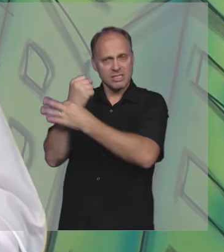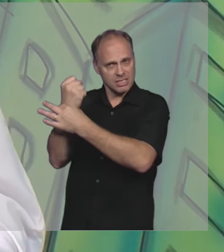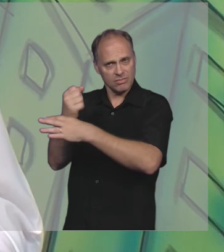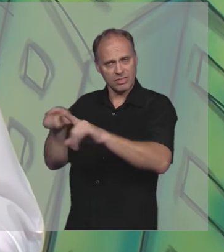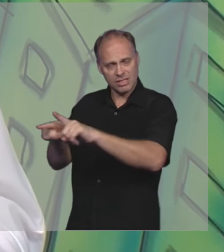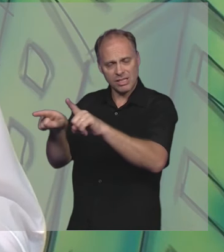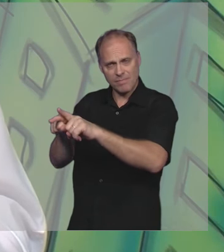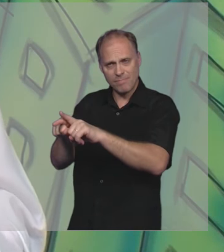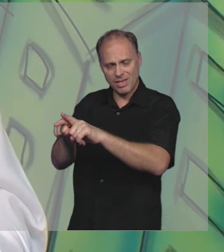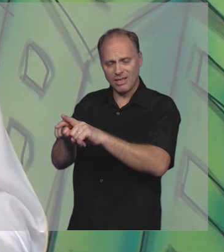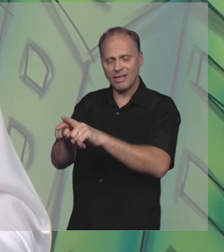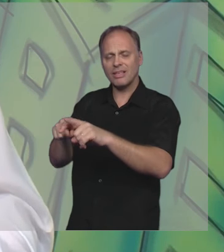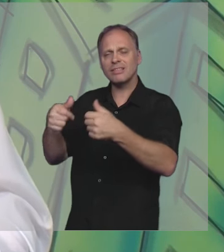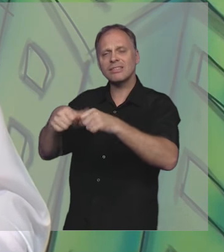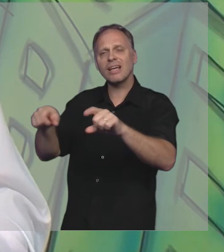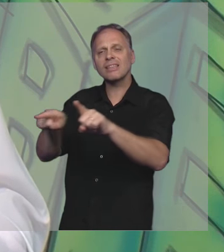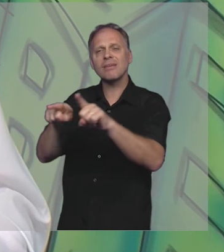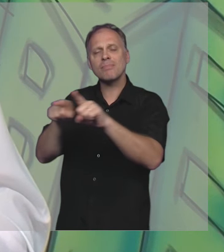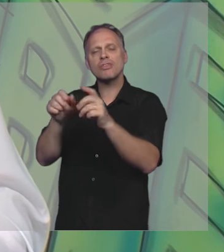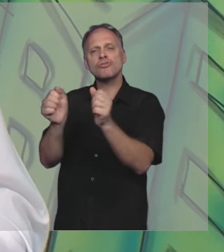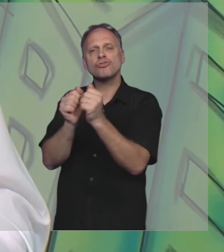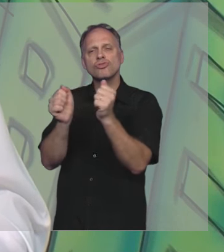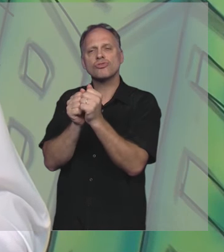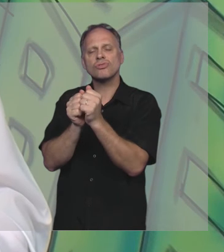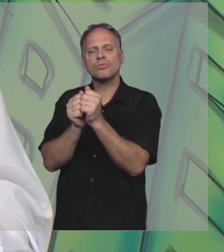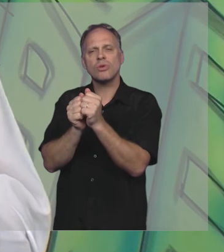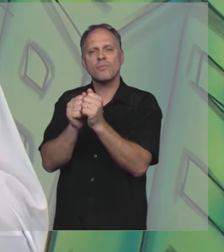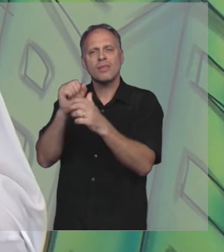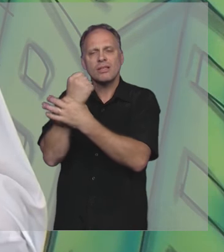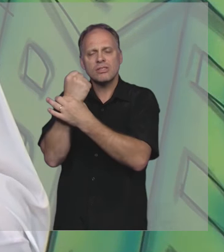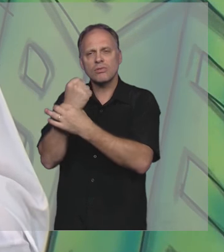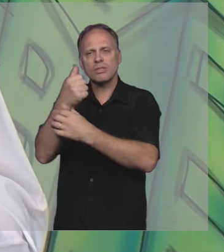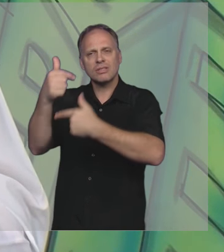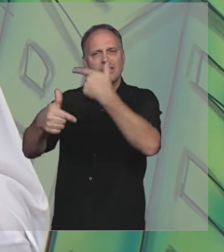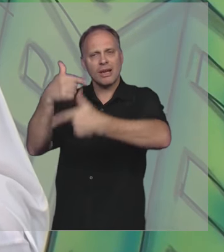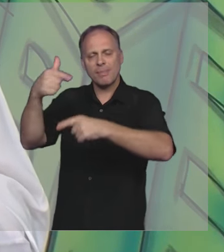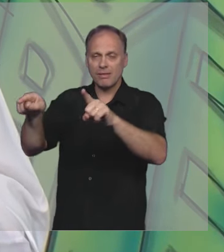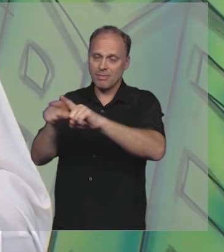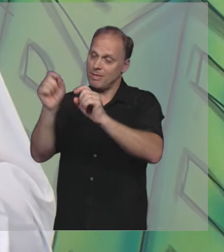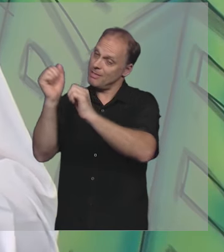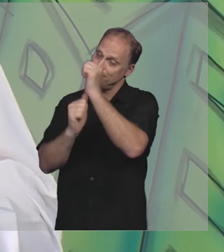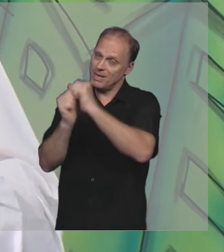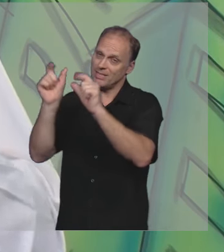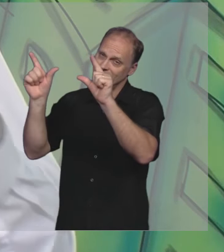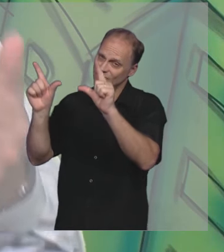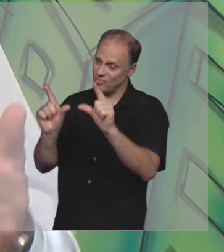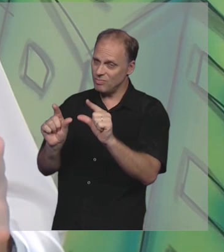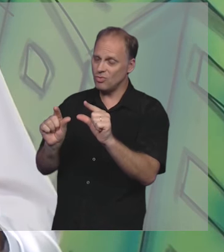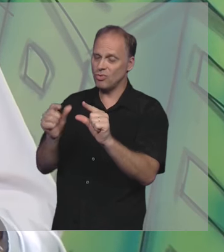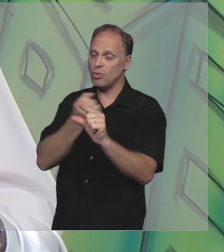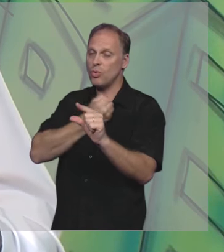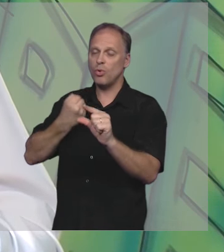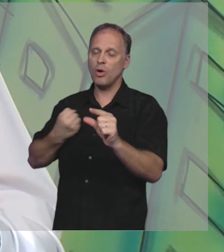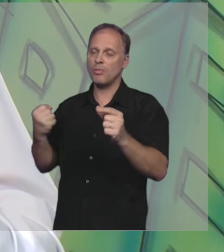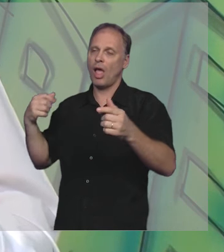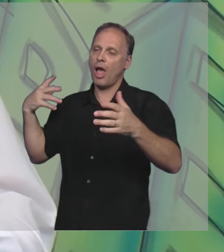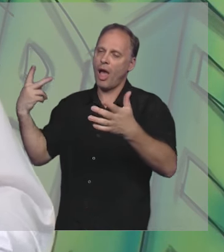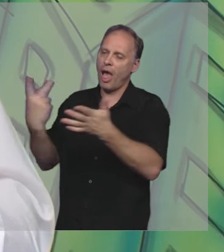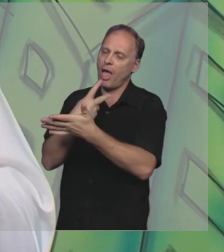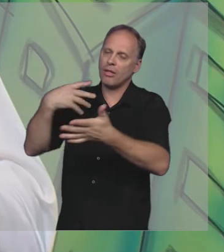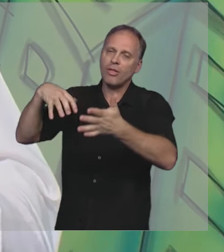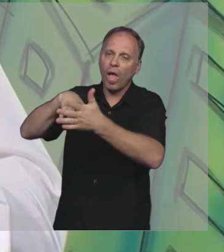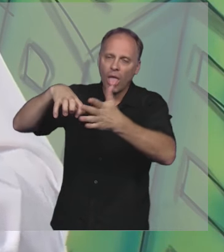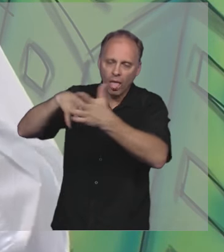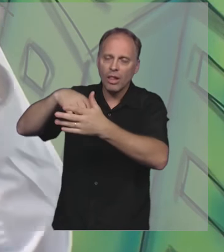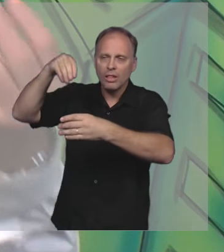aí na questão de segurança também está inclusa a segurança no trabalho, né? Tu diminui o número de acidentes de